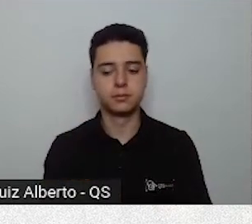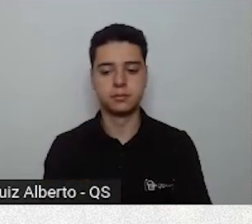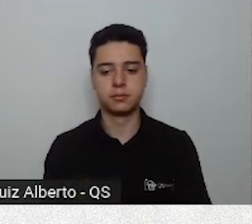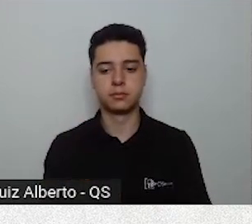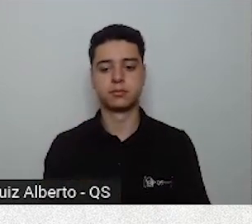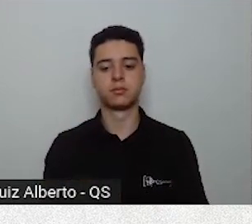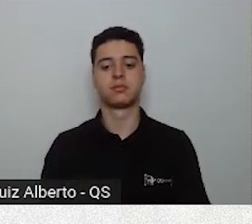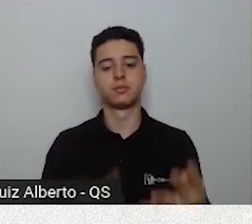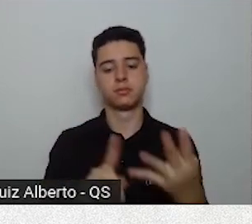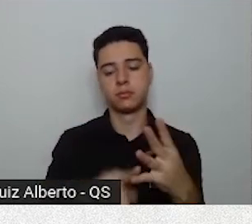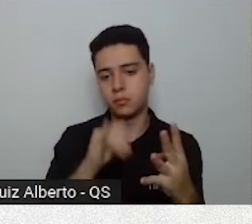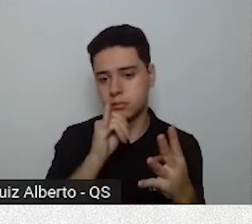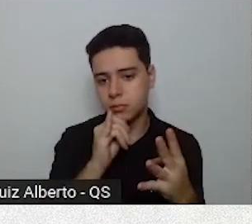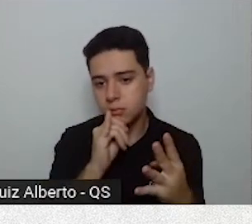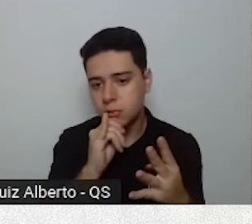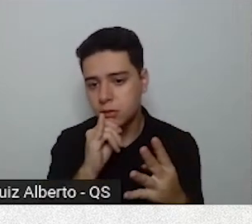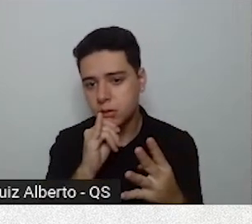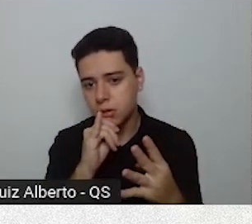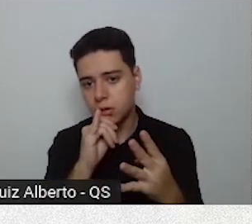repolho roxo.